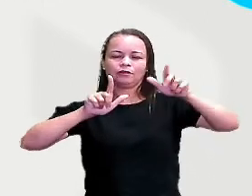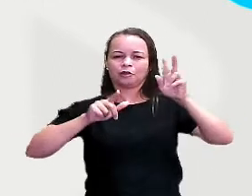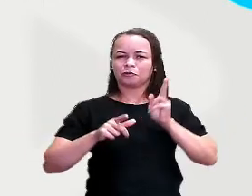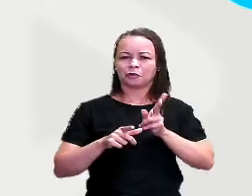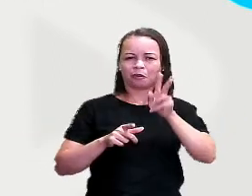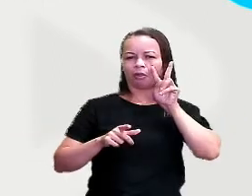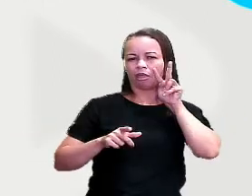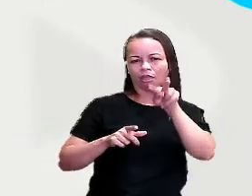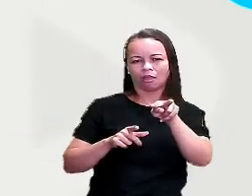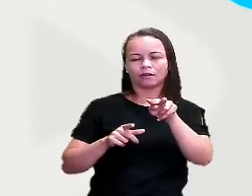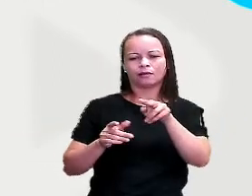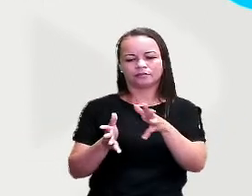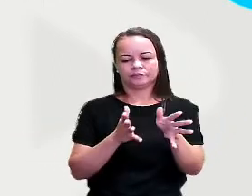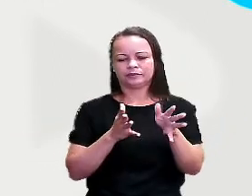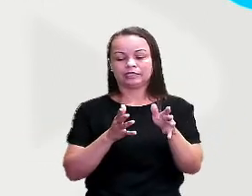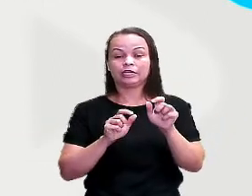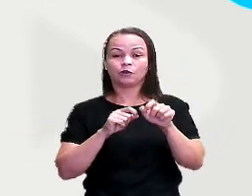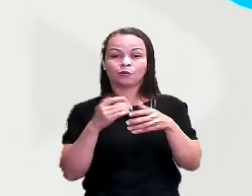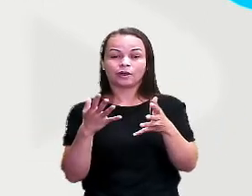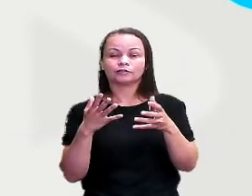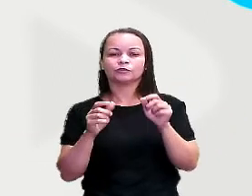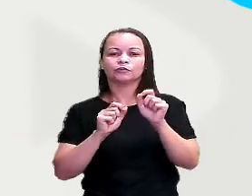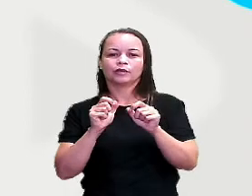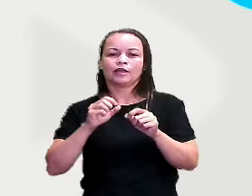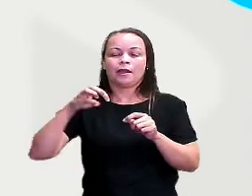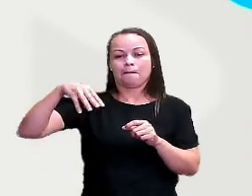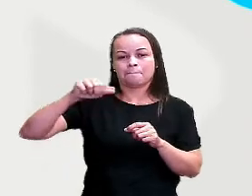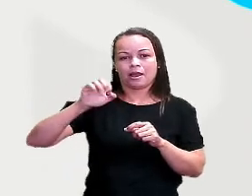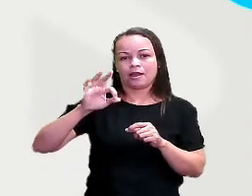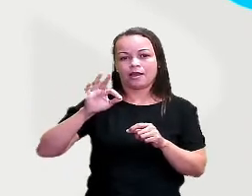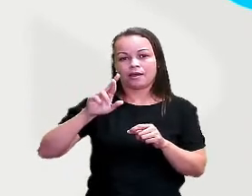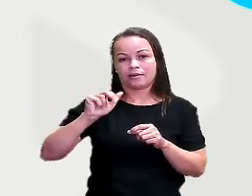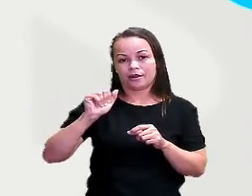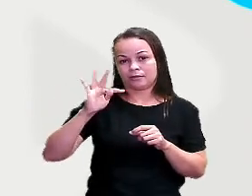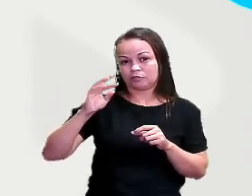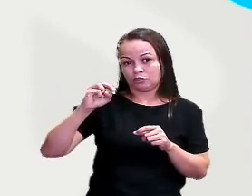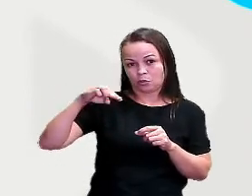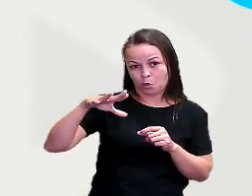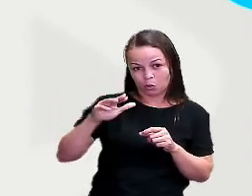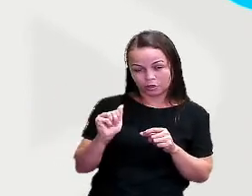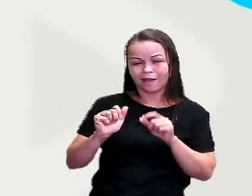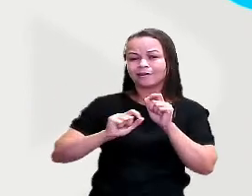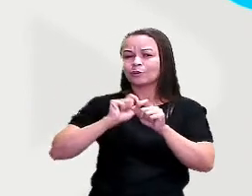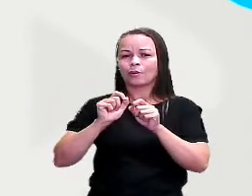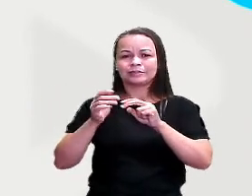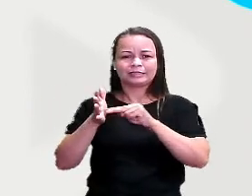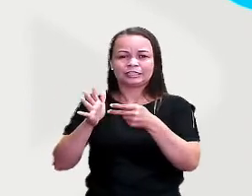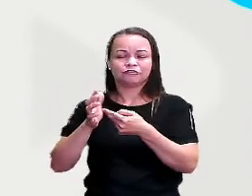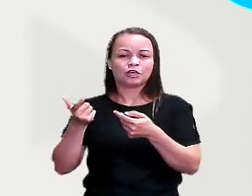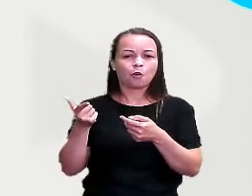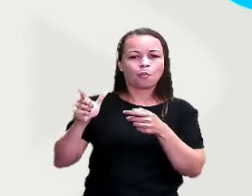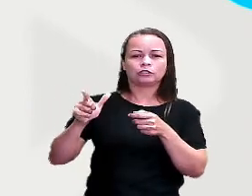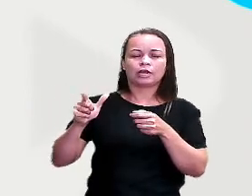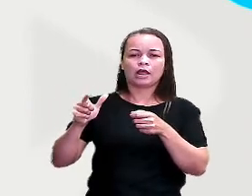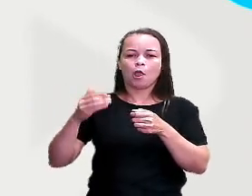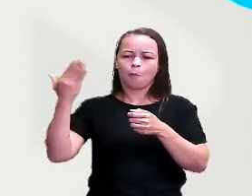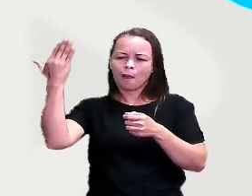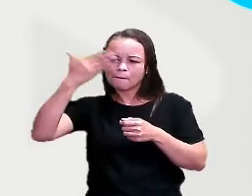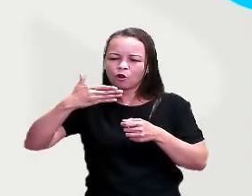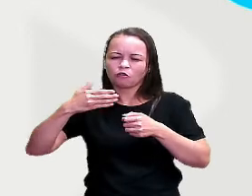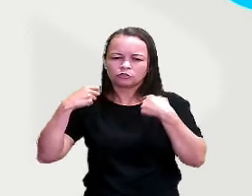assistindo, enquanto que maratona, segundo a vovó ali, ó, não é bem isso, né? Maratona é uma prova de resistência, é um